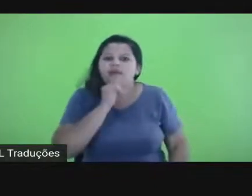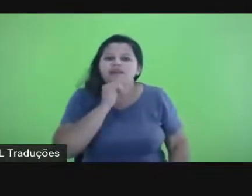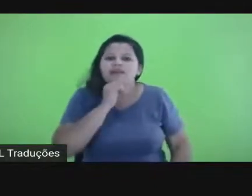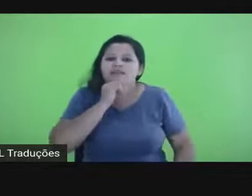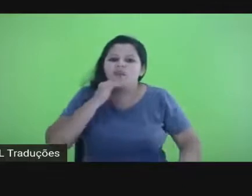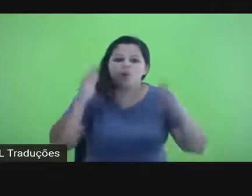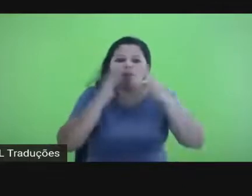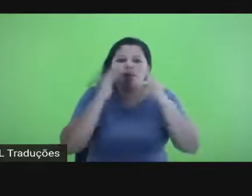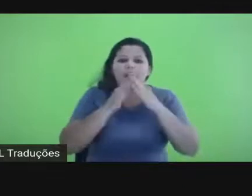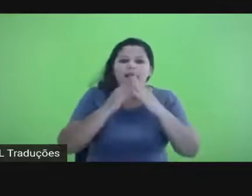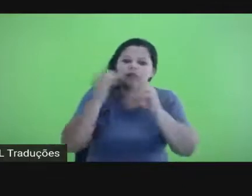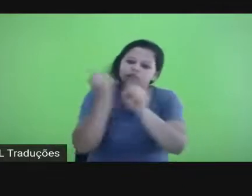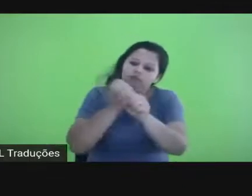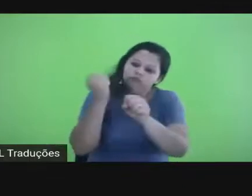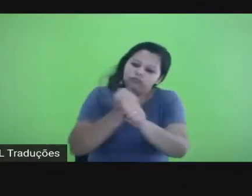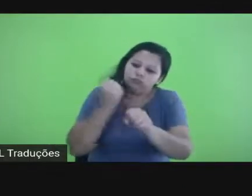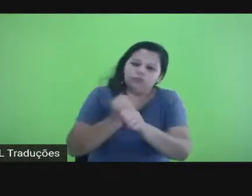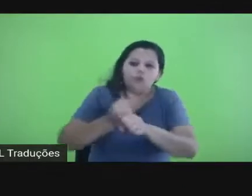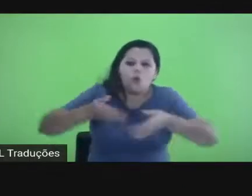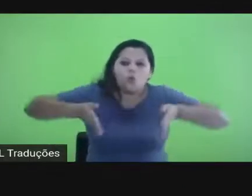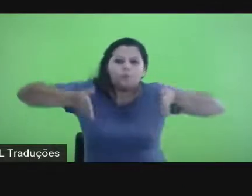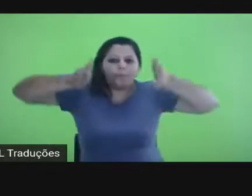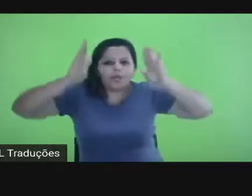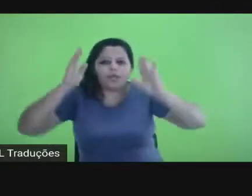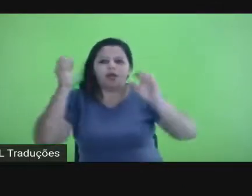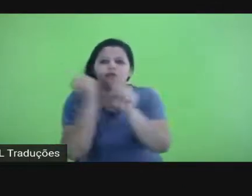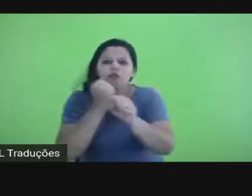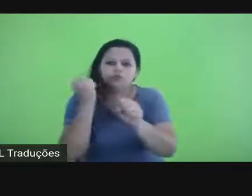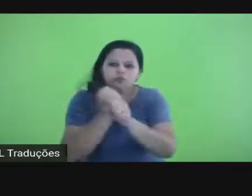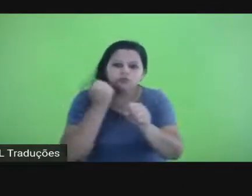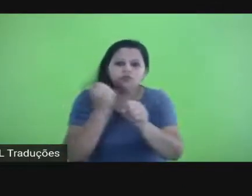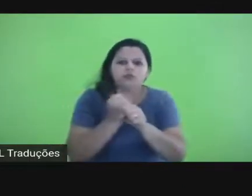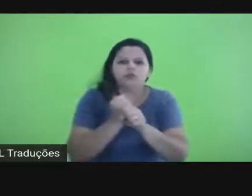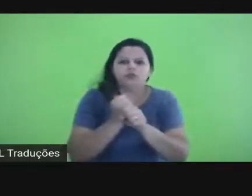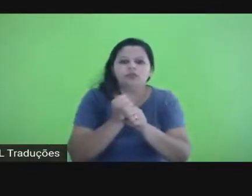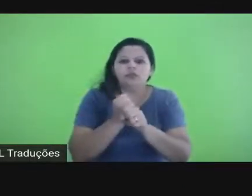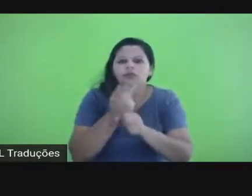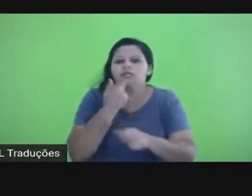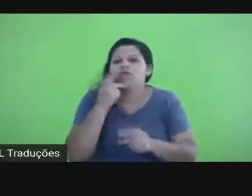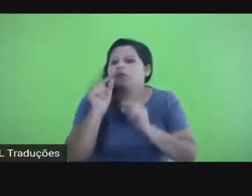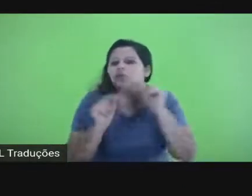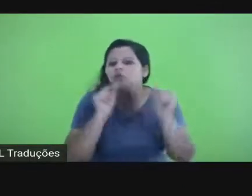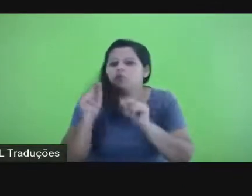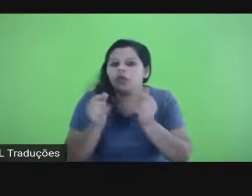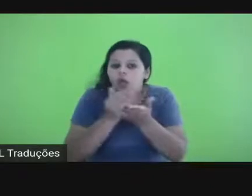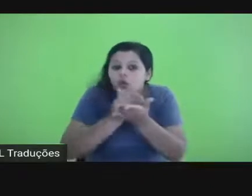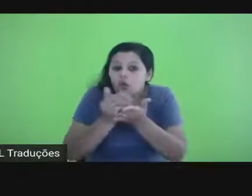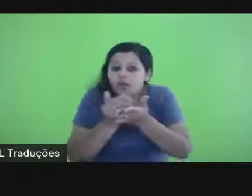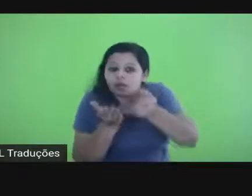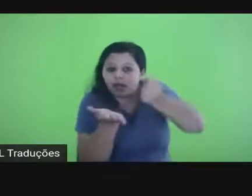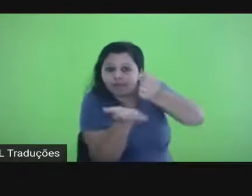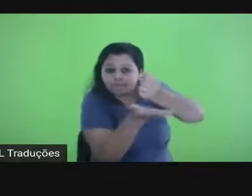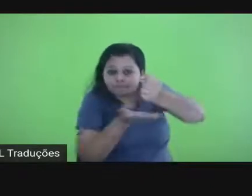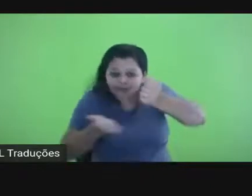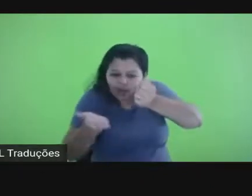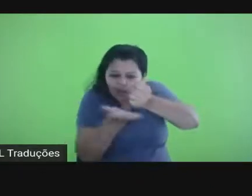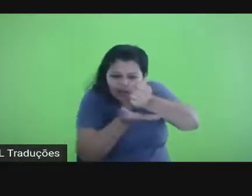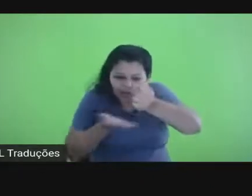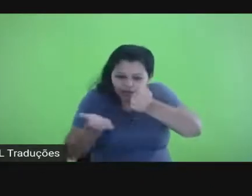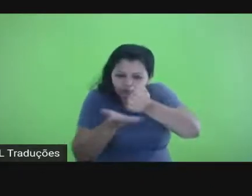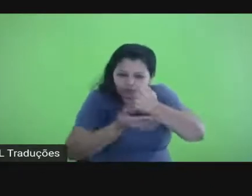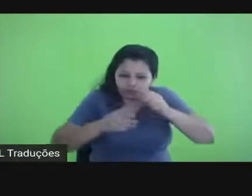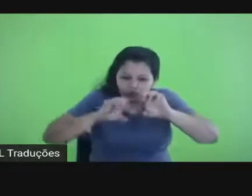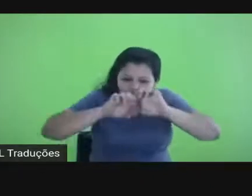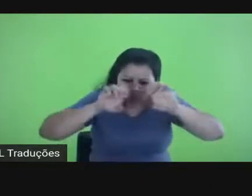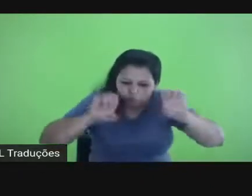um edifício, a gente está falando de começar pela base, de começar